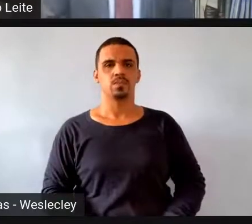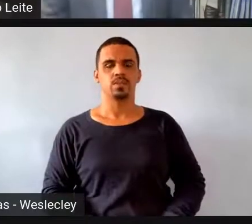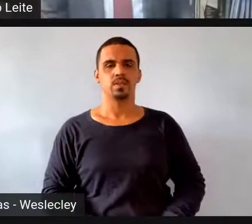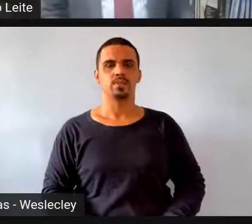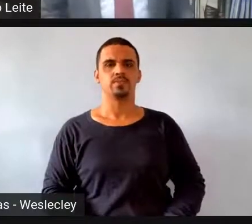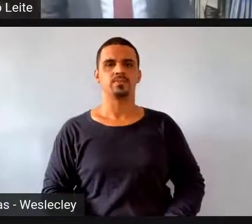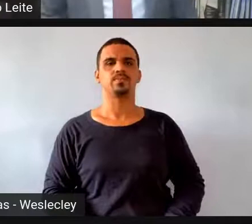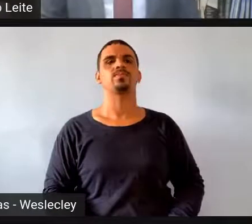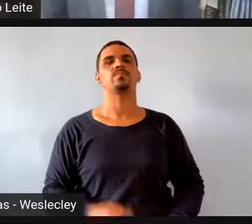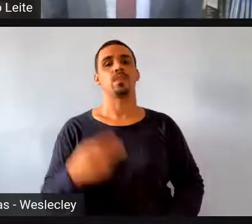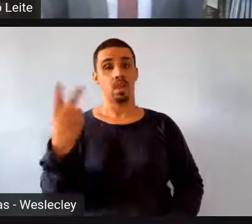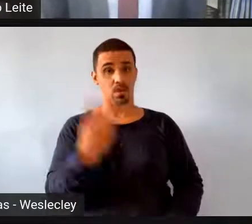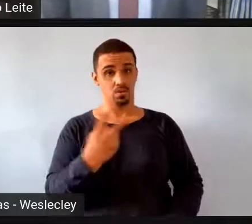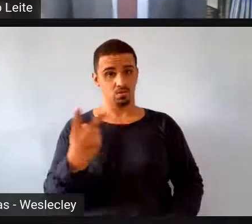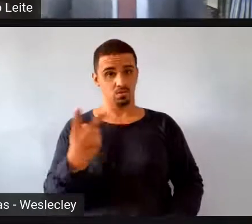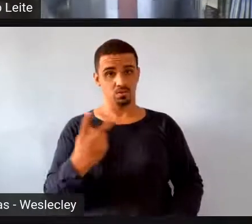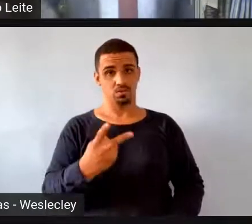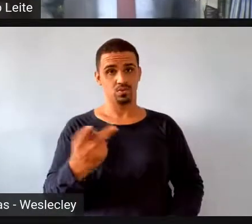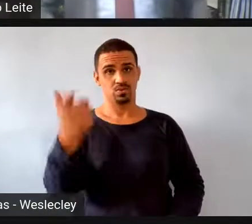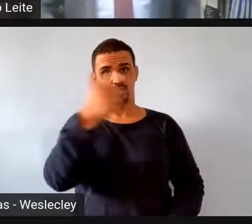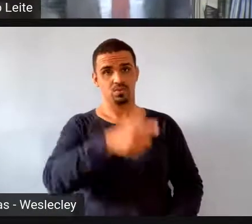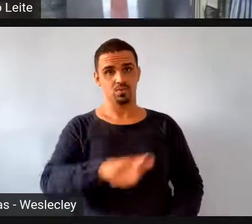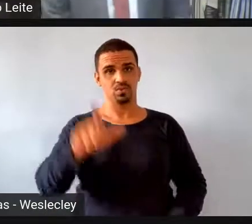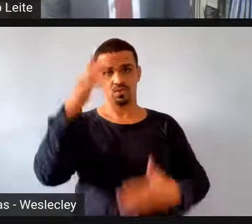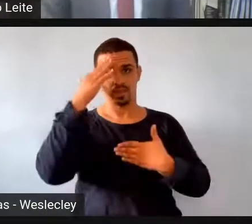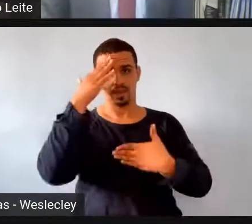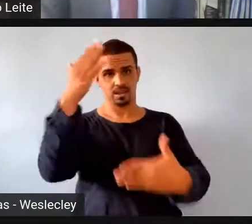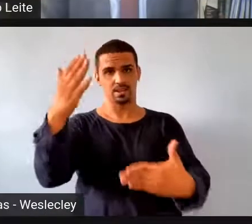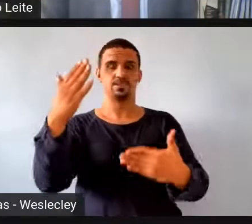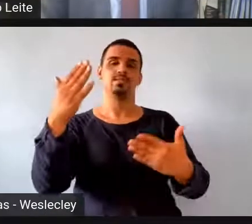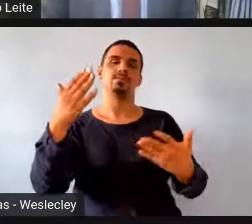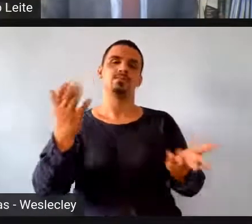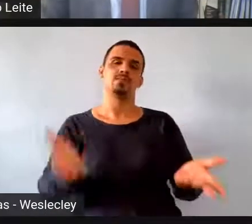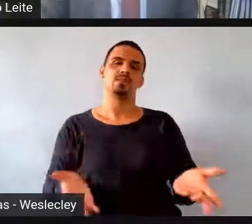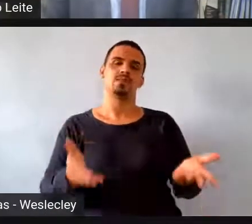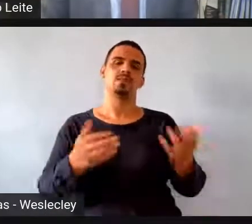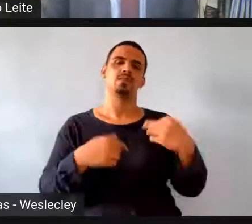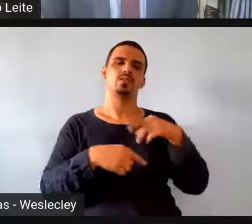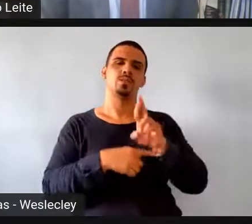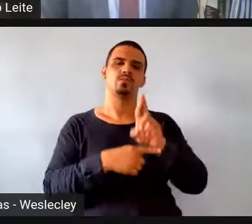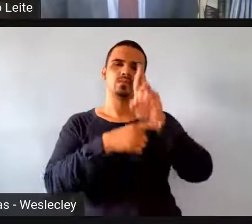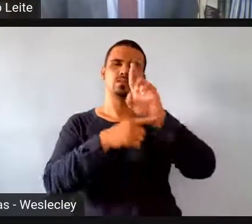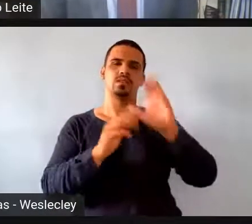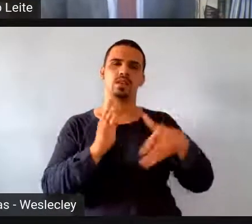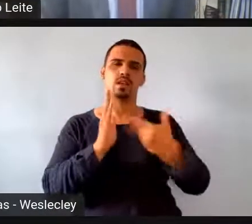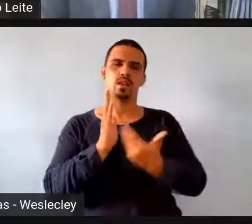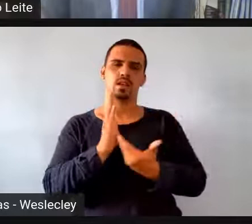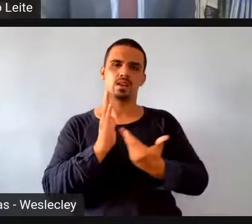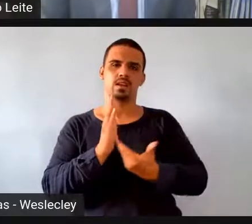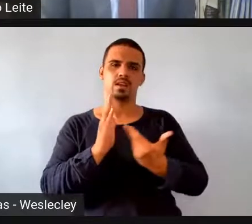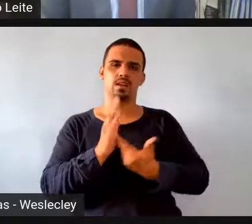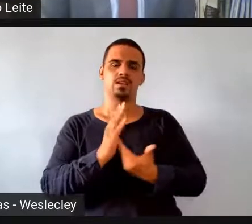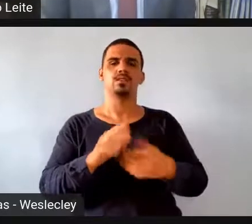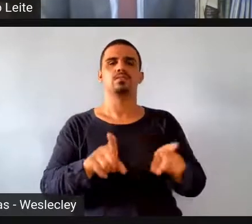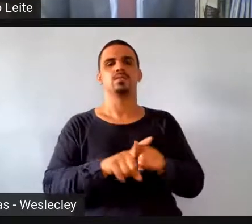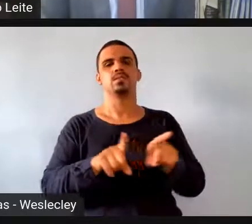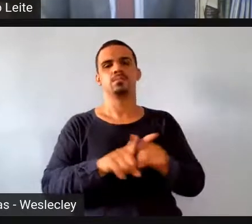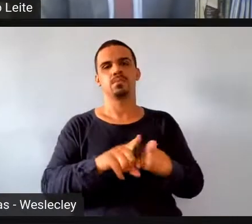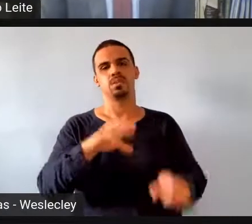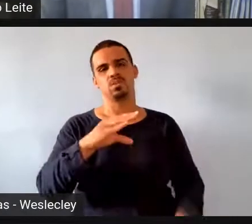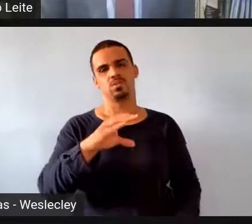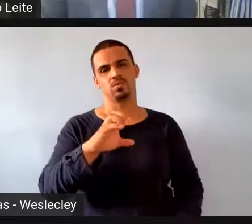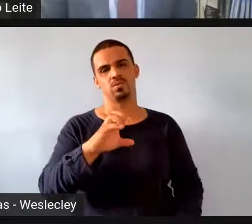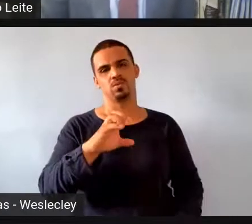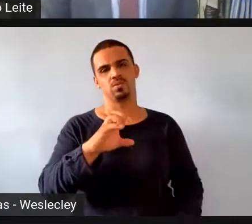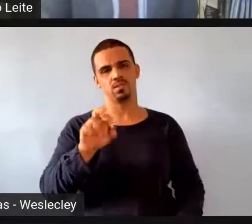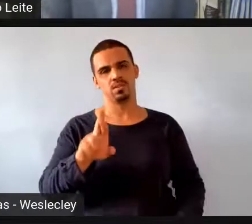Bruno Caraza e Bruno Reis, mais uma vez, os nossos agradecimentos em nome da Câmara, do CEFOR, que é a nossa escola de governo,